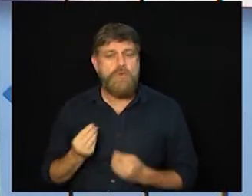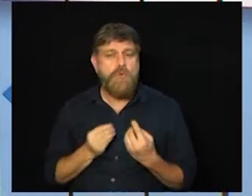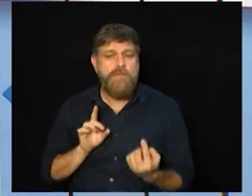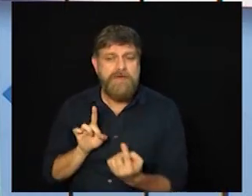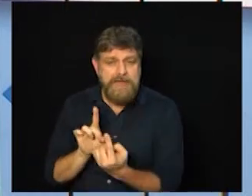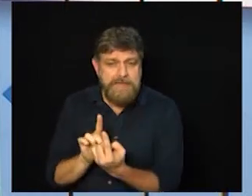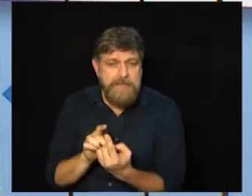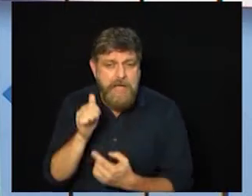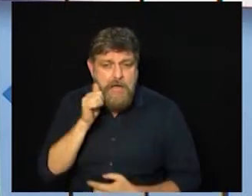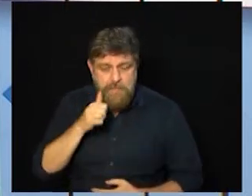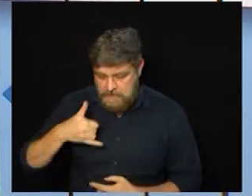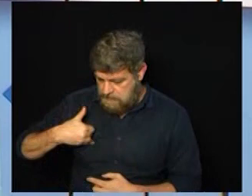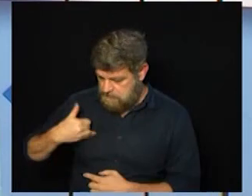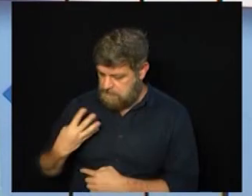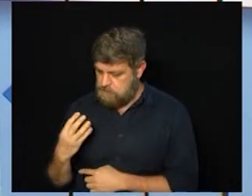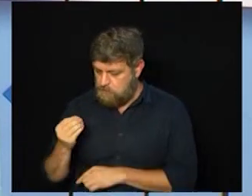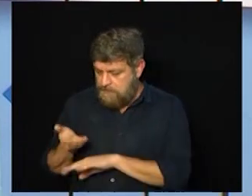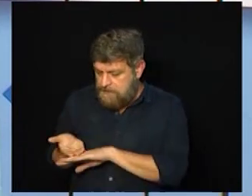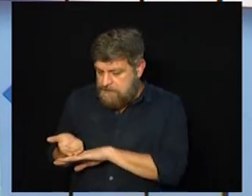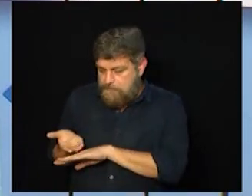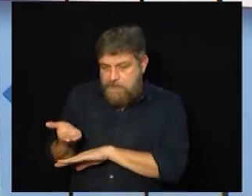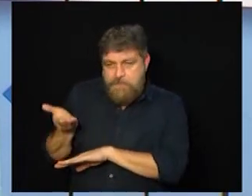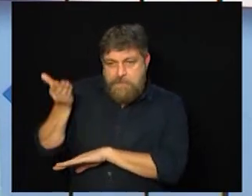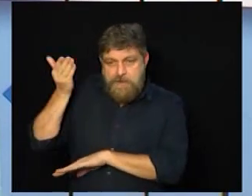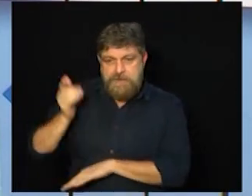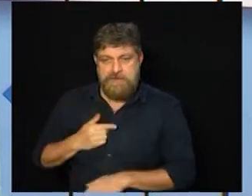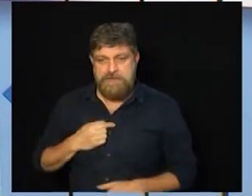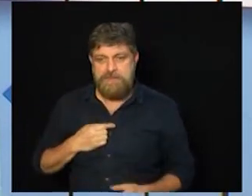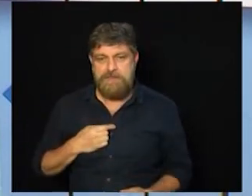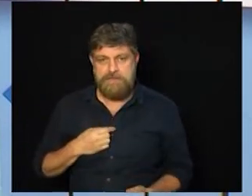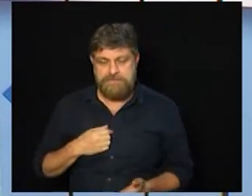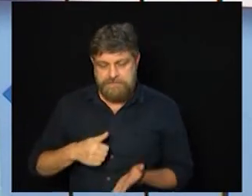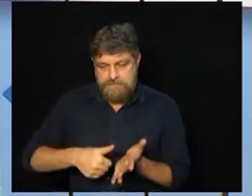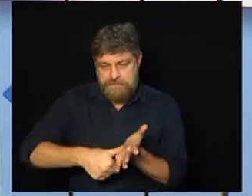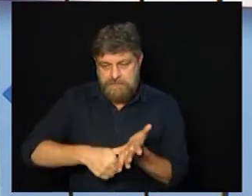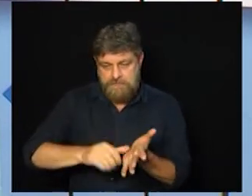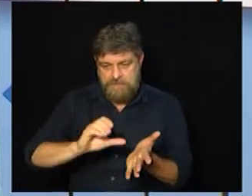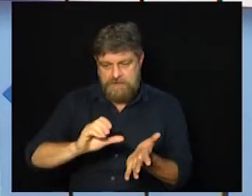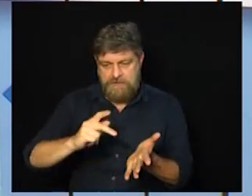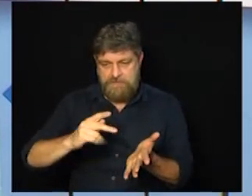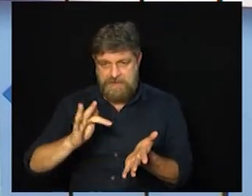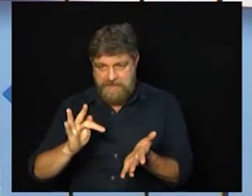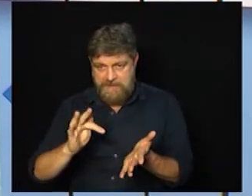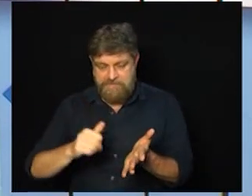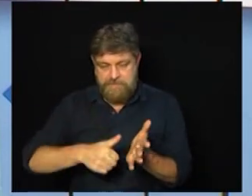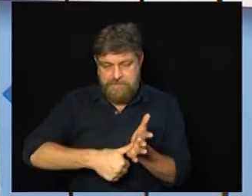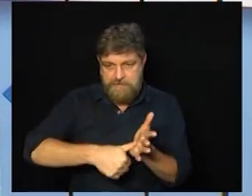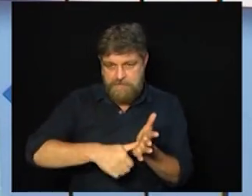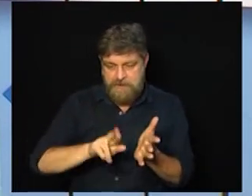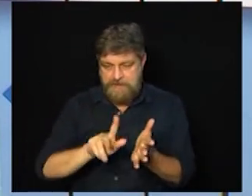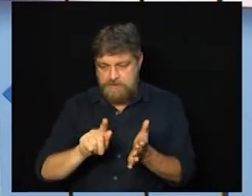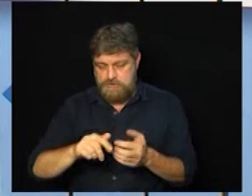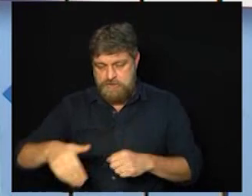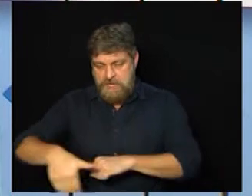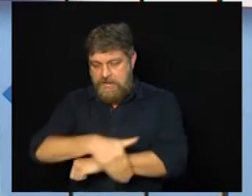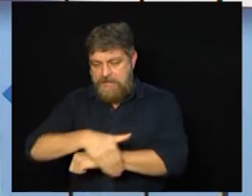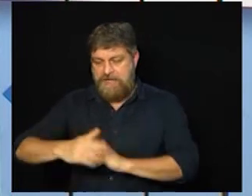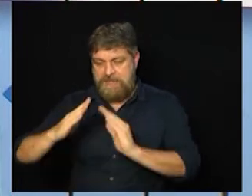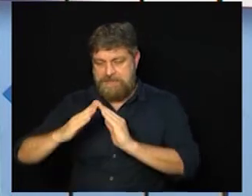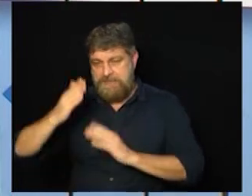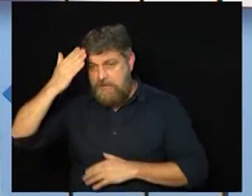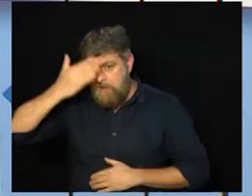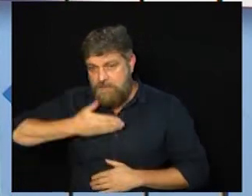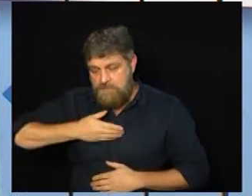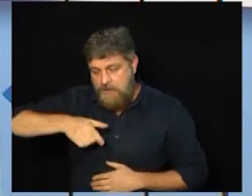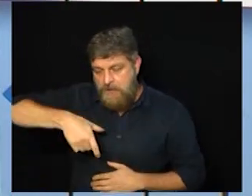ser atendida a mulher com mais de 40 anos deve levar originais do cpf rg comprovante de residência e